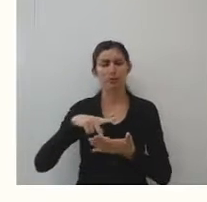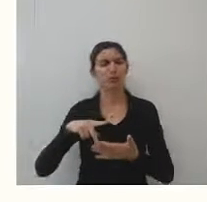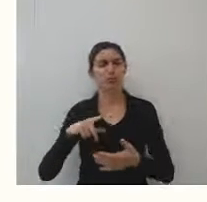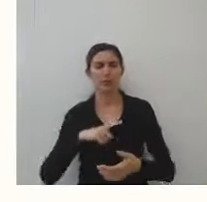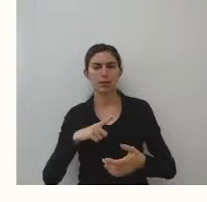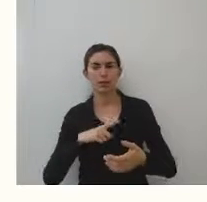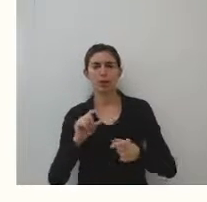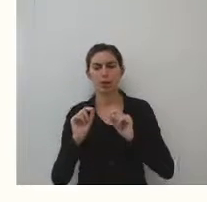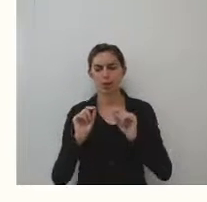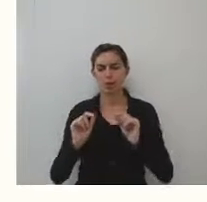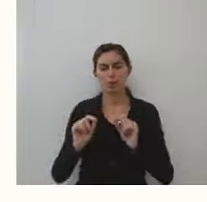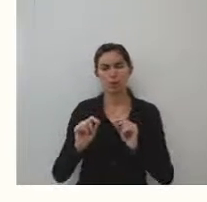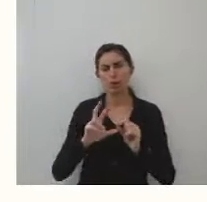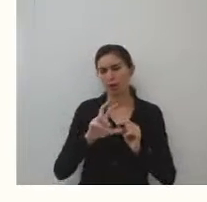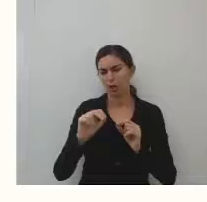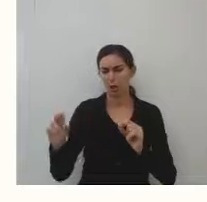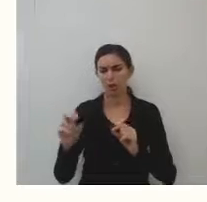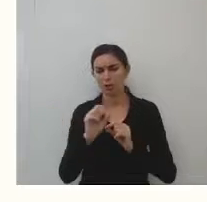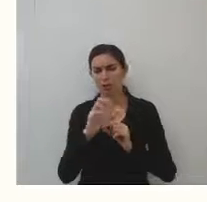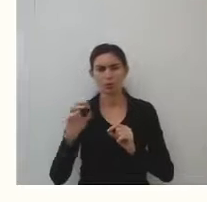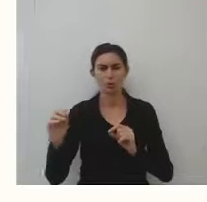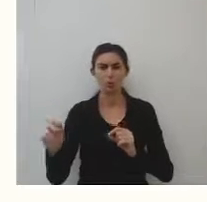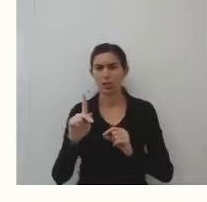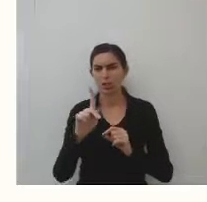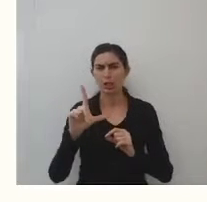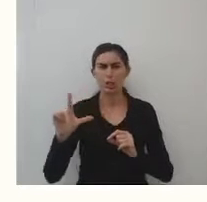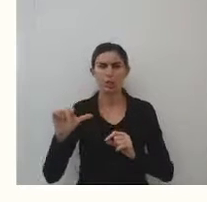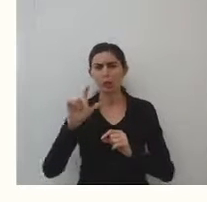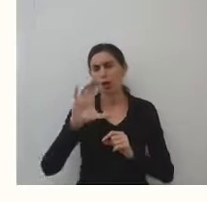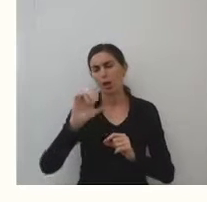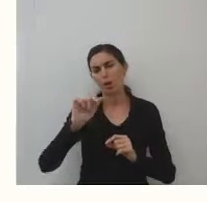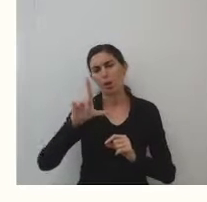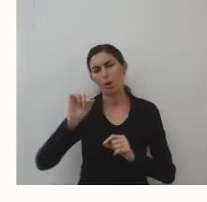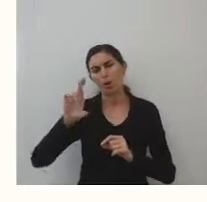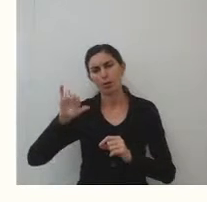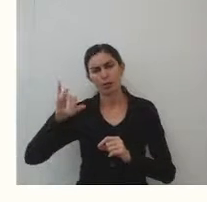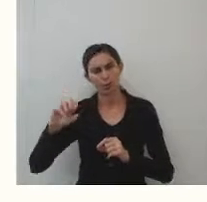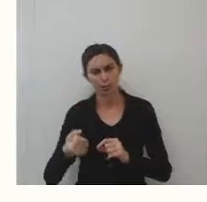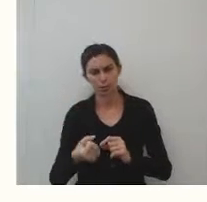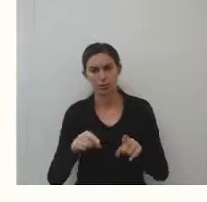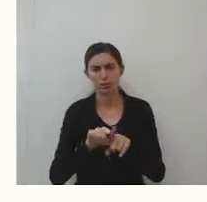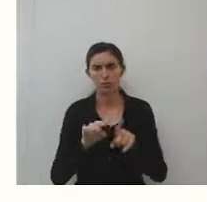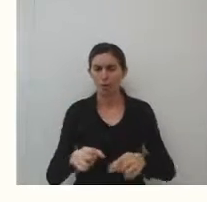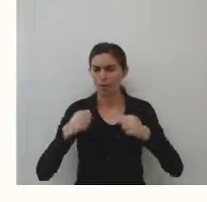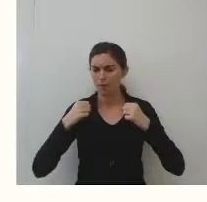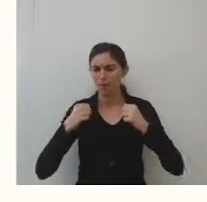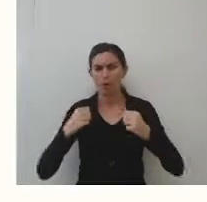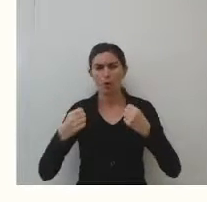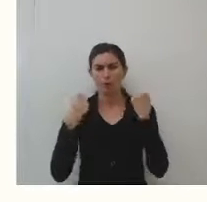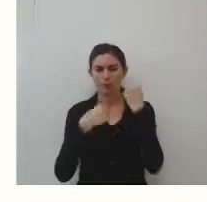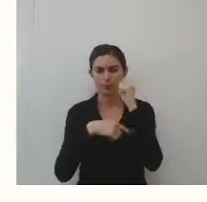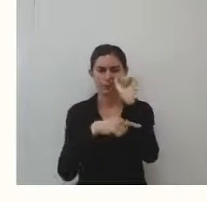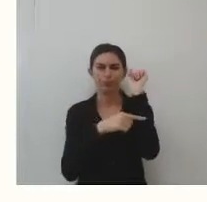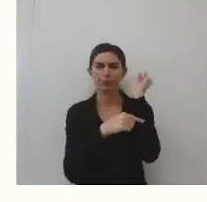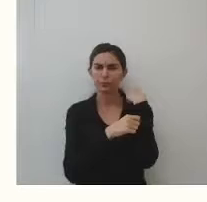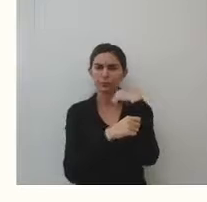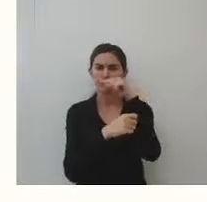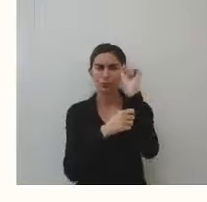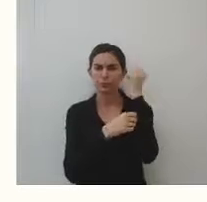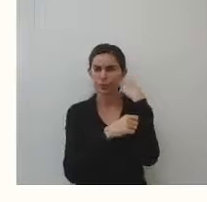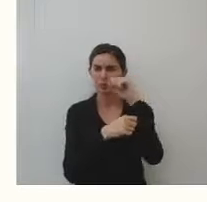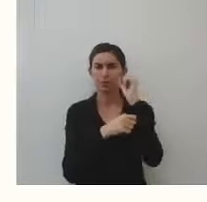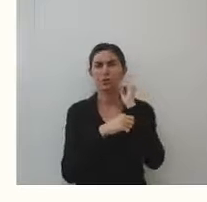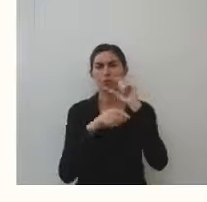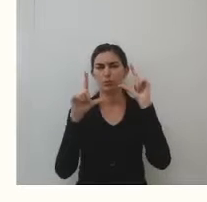queima de 500 a 800 quilocalorias. Além de fortificar as articulações e